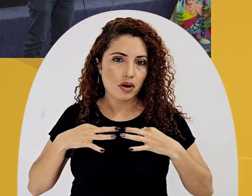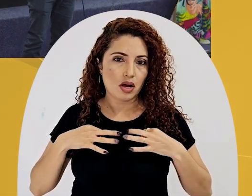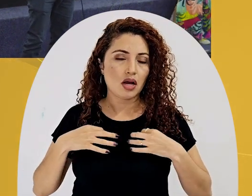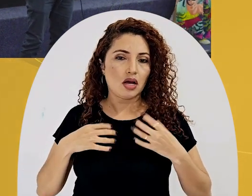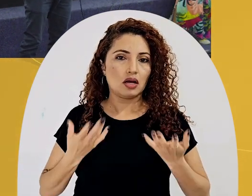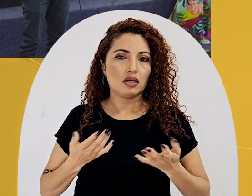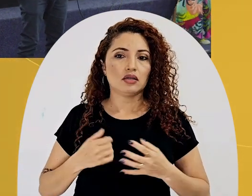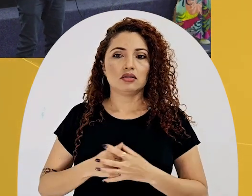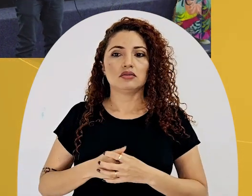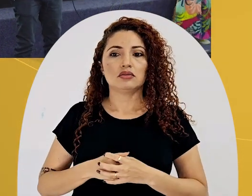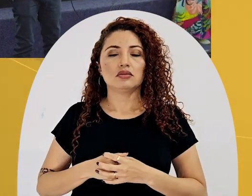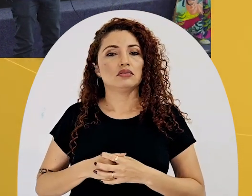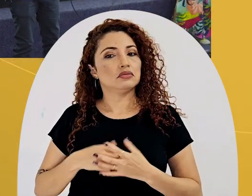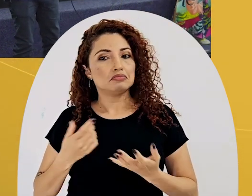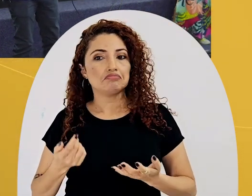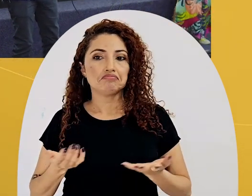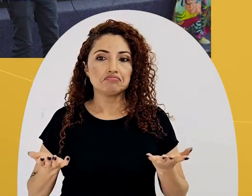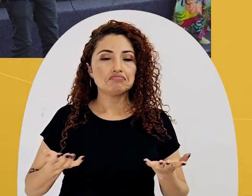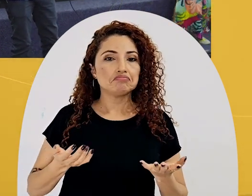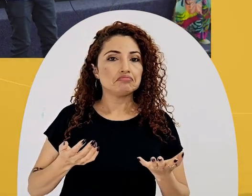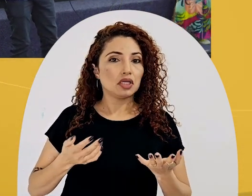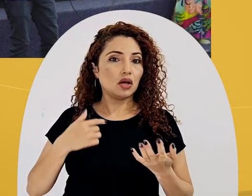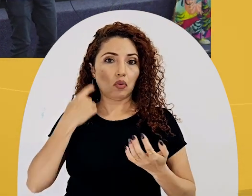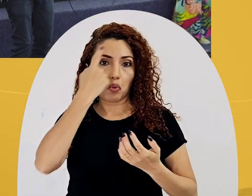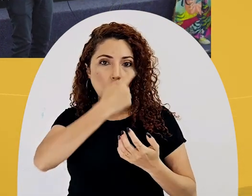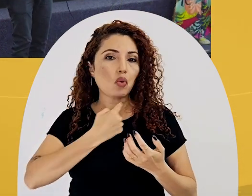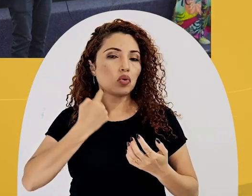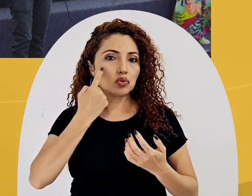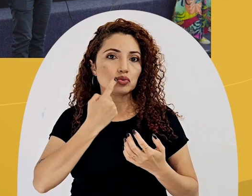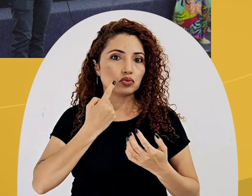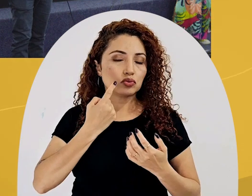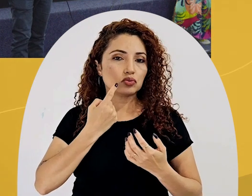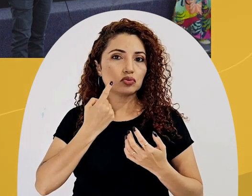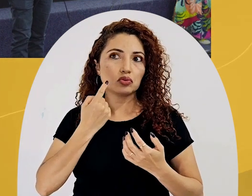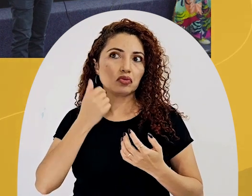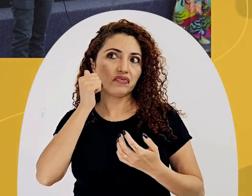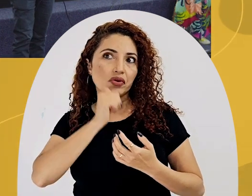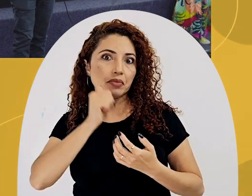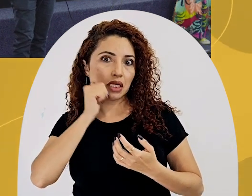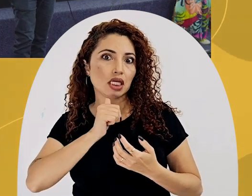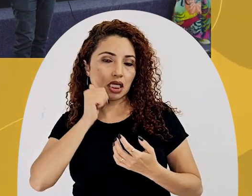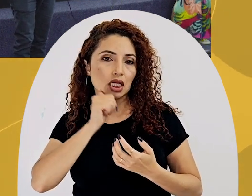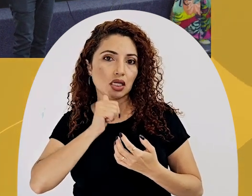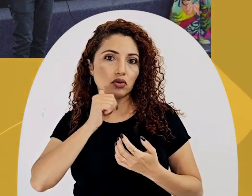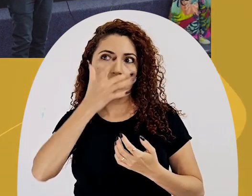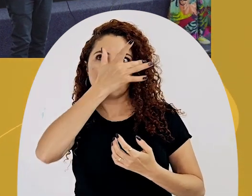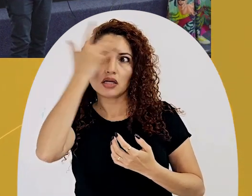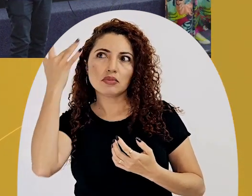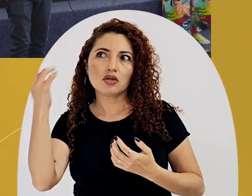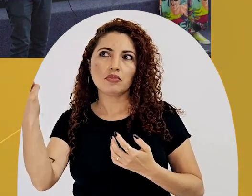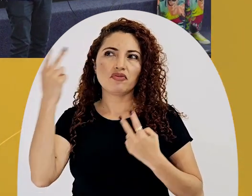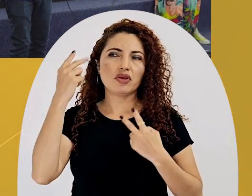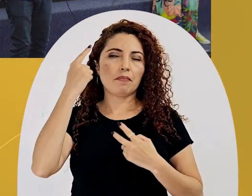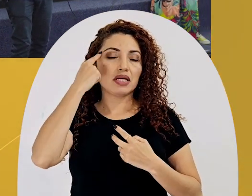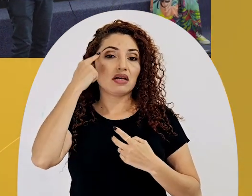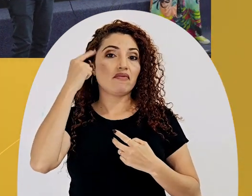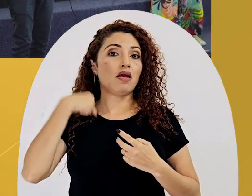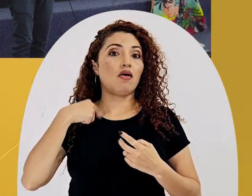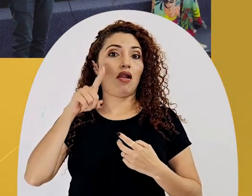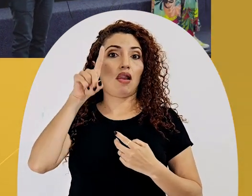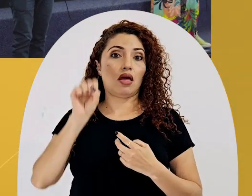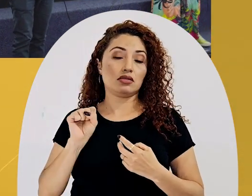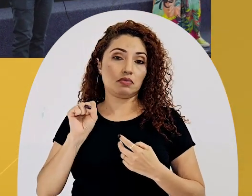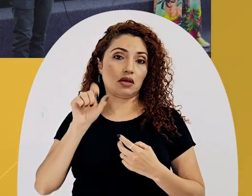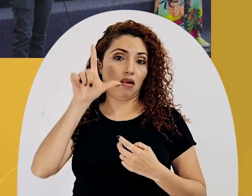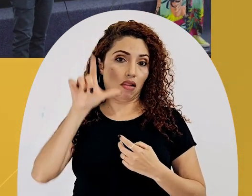eu tinha, não me hormonizava, então eu tinha uma aparência feminina. Então era visto enquanto uma mulher lésbica,